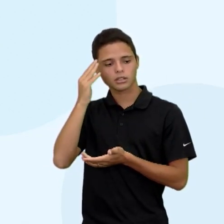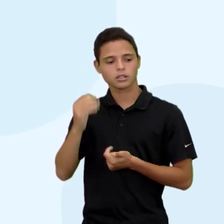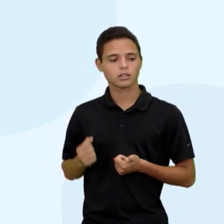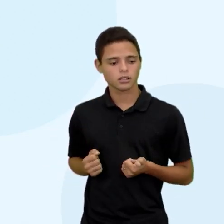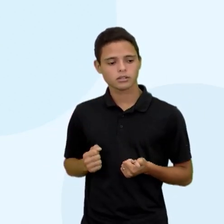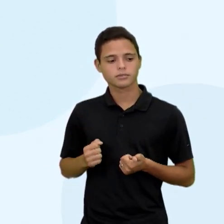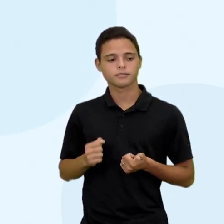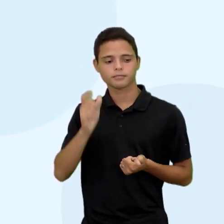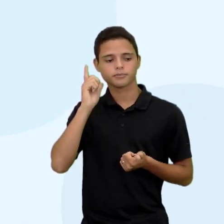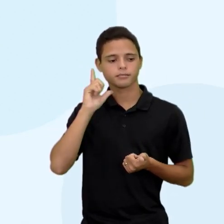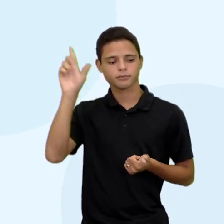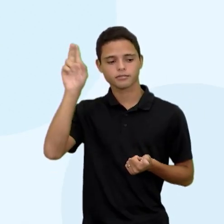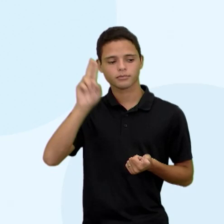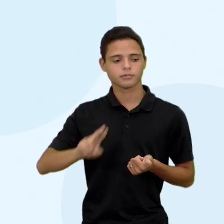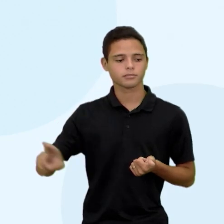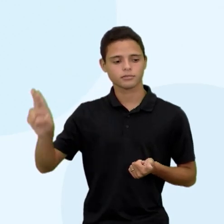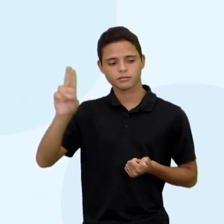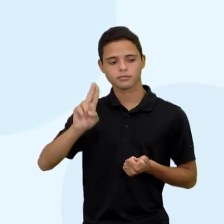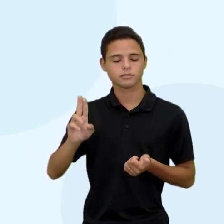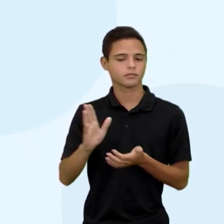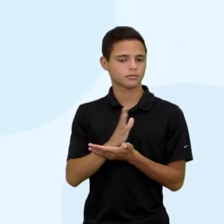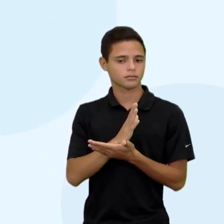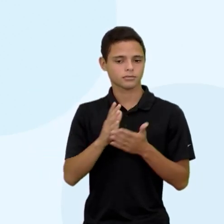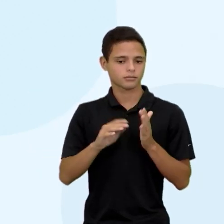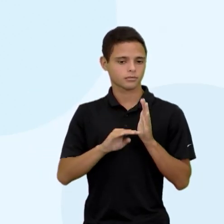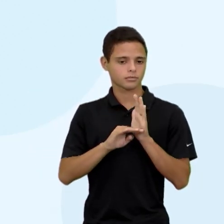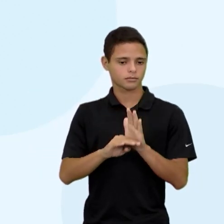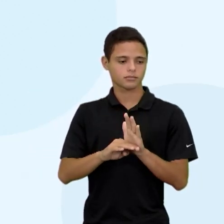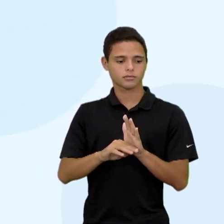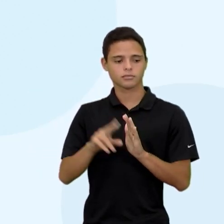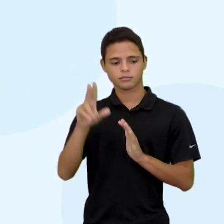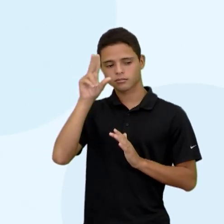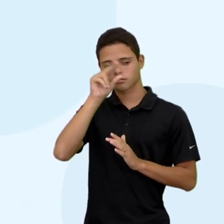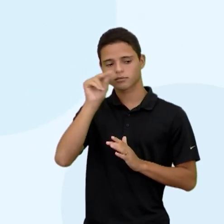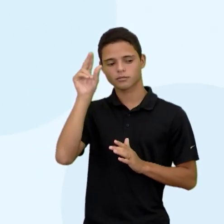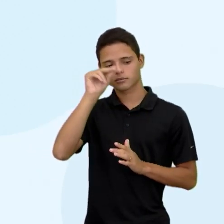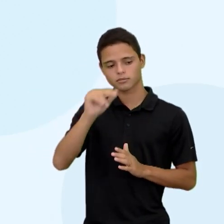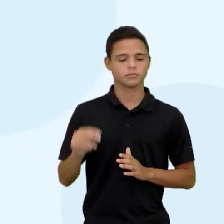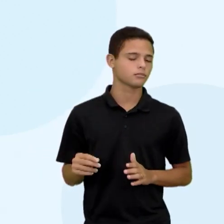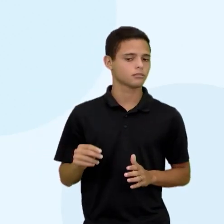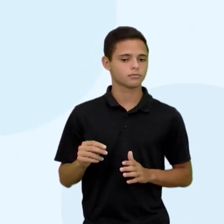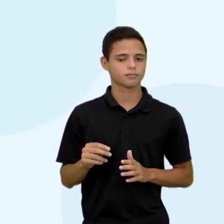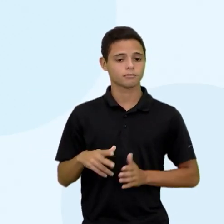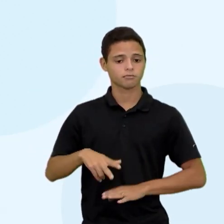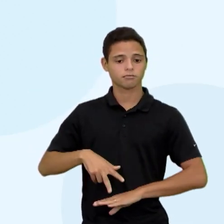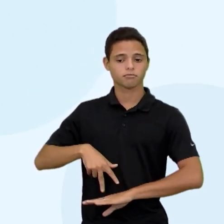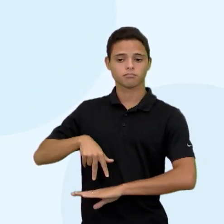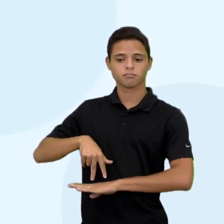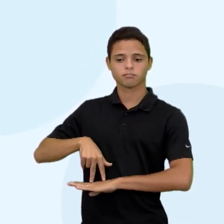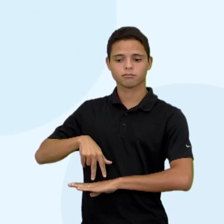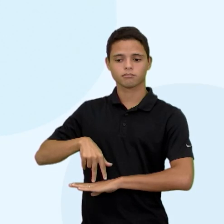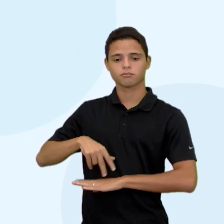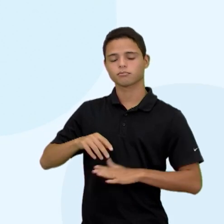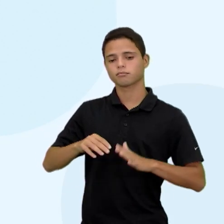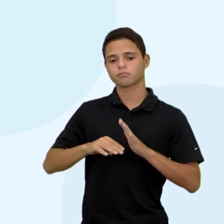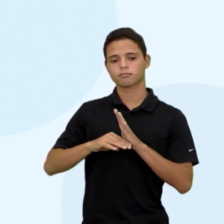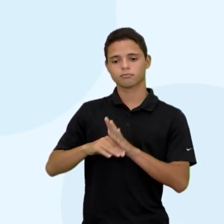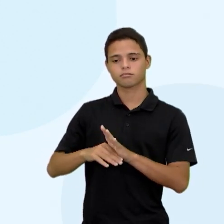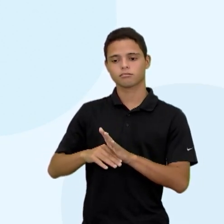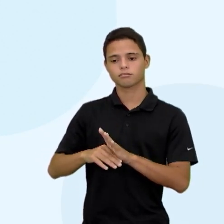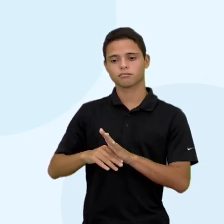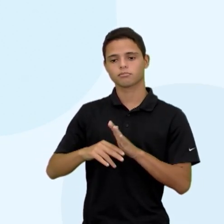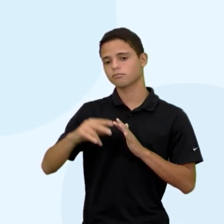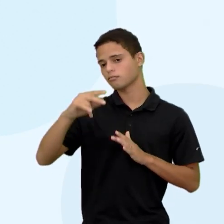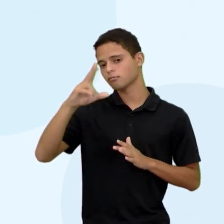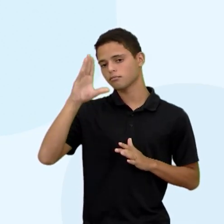espástico, consegue utilizar com ajuda o papagaio. Esse aluno, ele ficava de pé e com o ajudante colocava o papagaio para ele